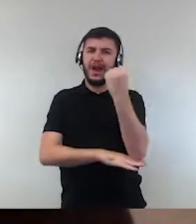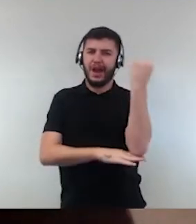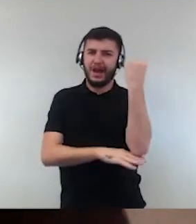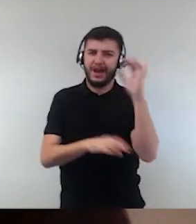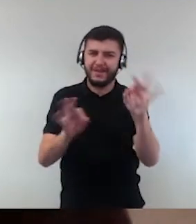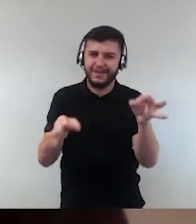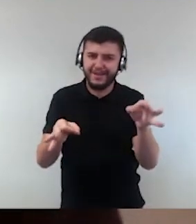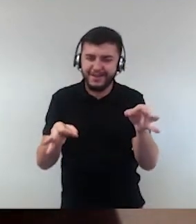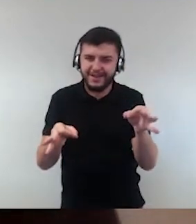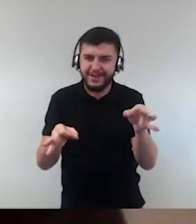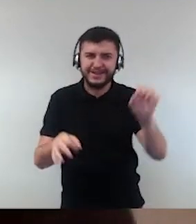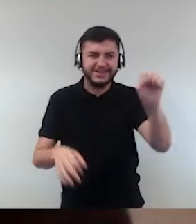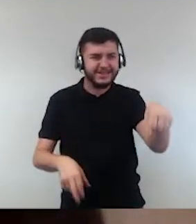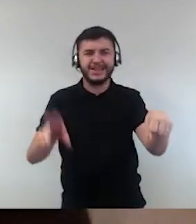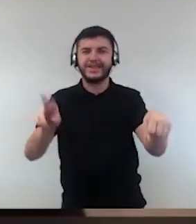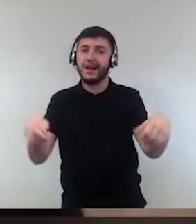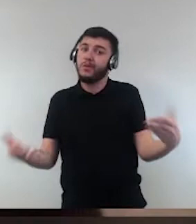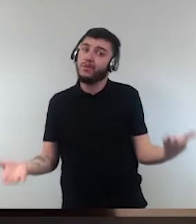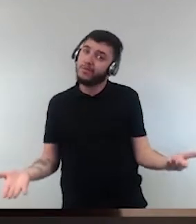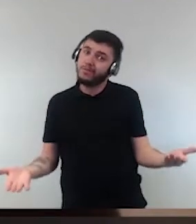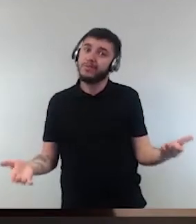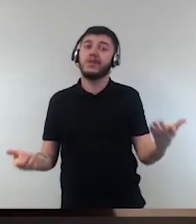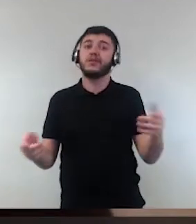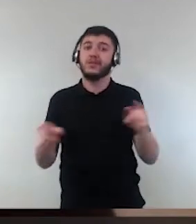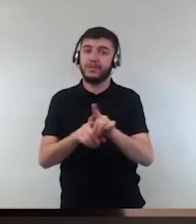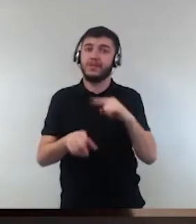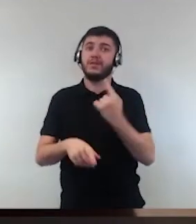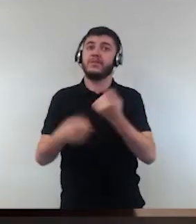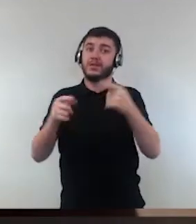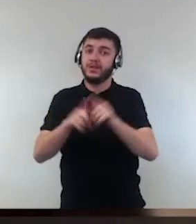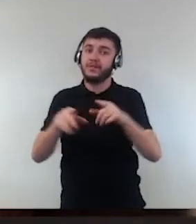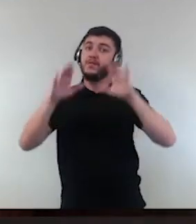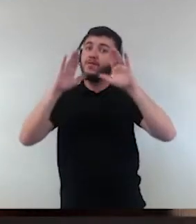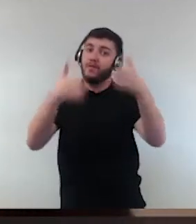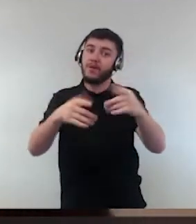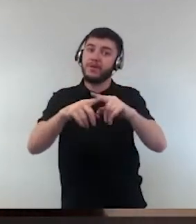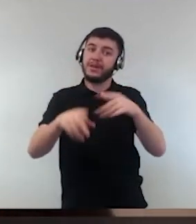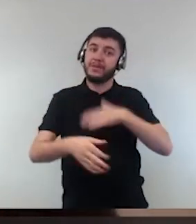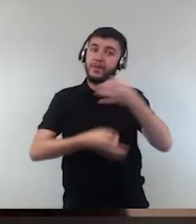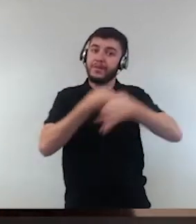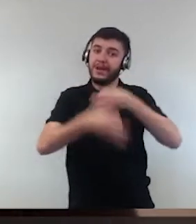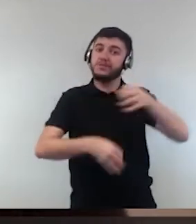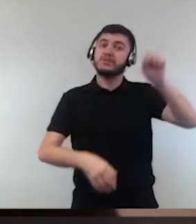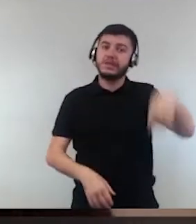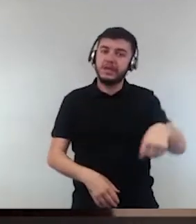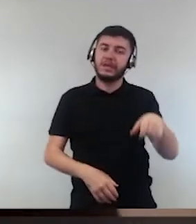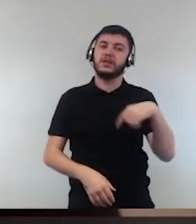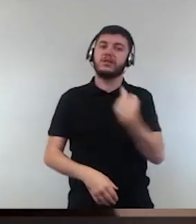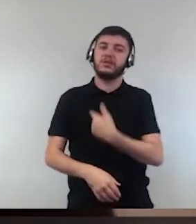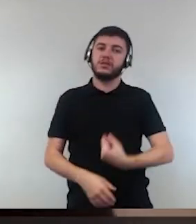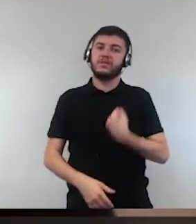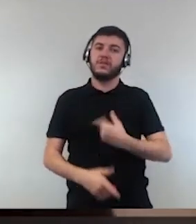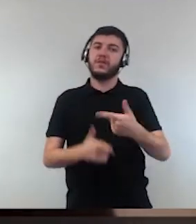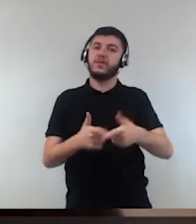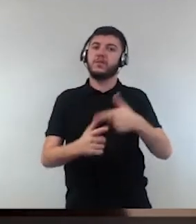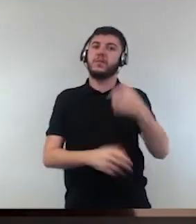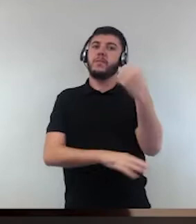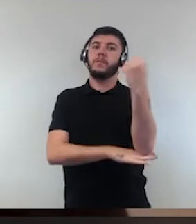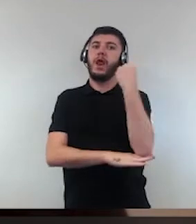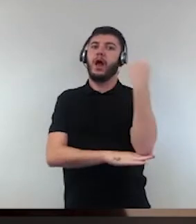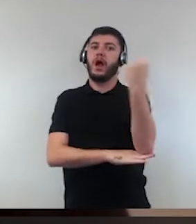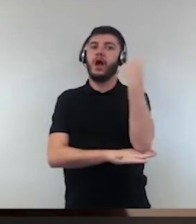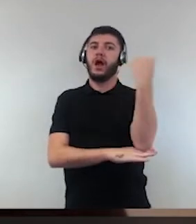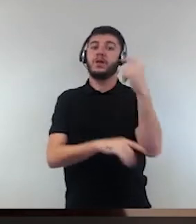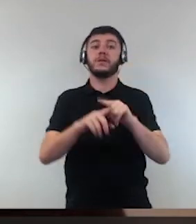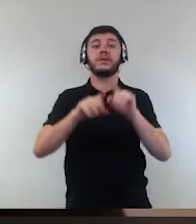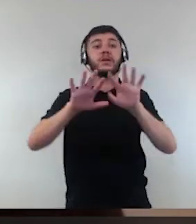a gente precisa primeiro delimitar. Em minha concepção, sim, nós estamos, sim, num problema de força maior. No